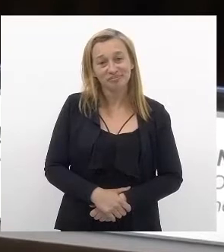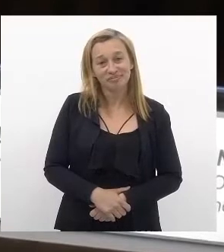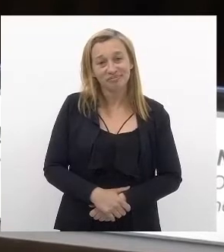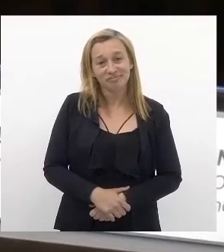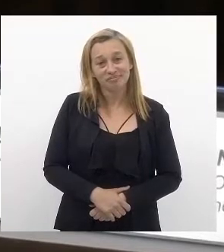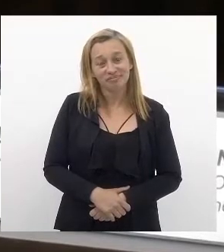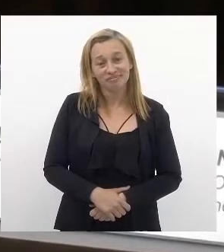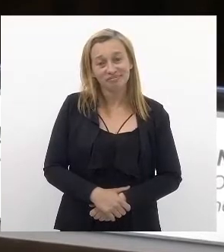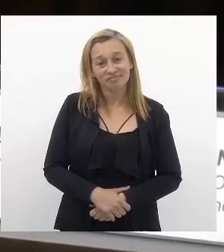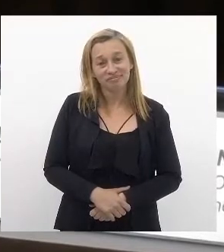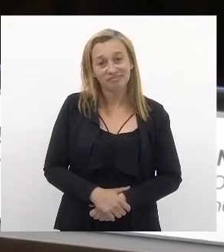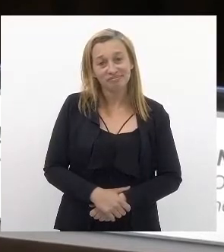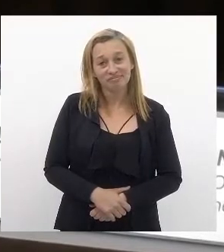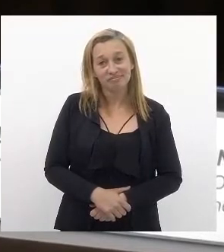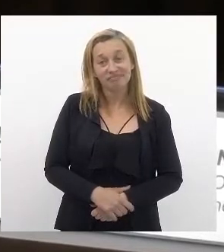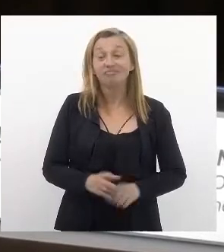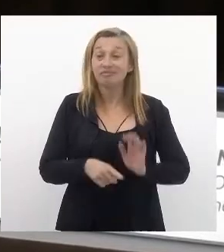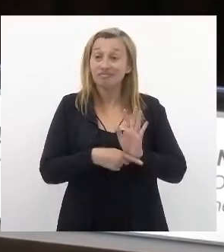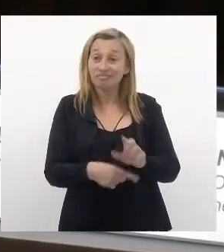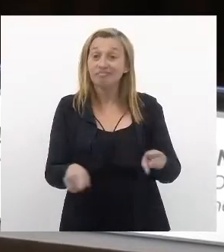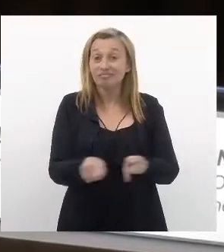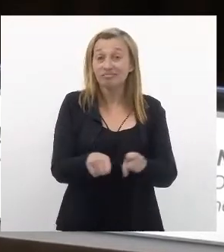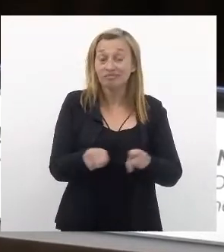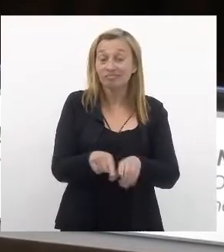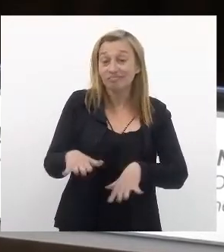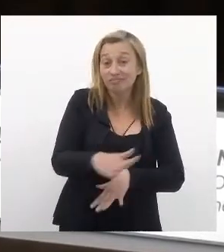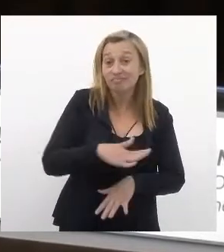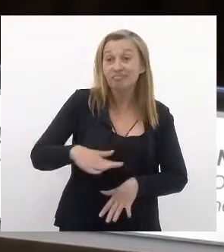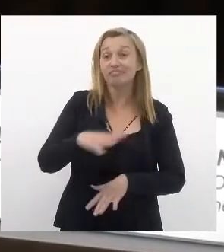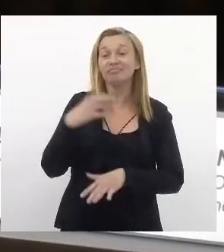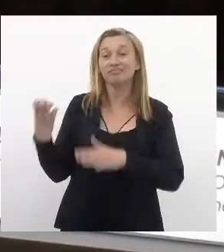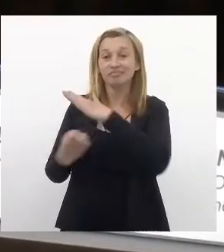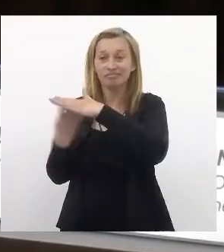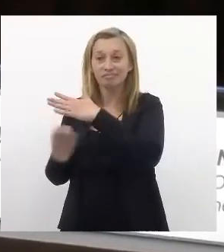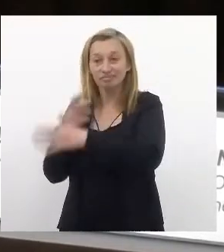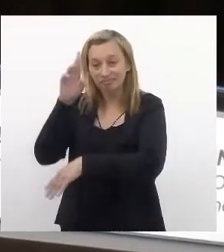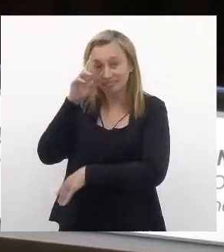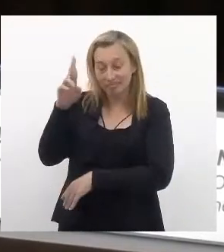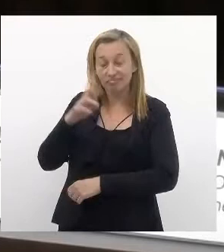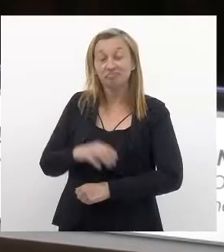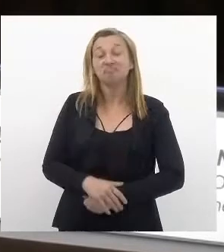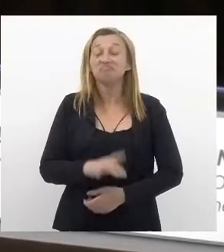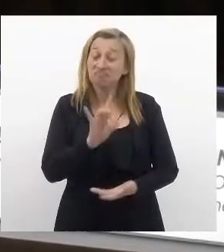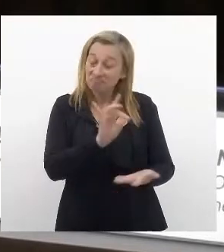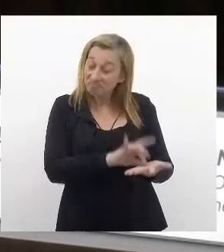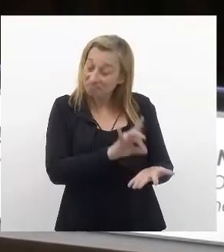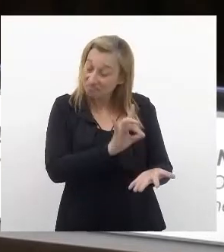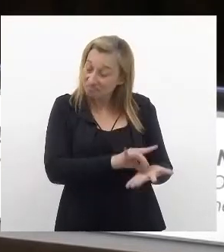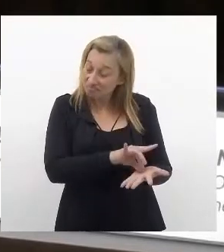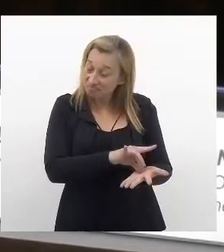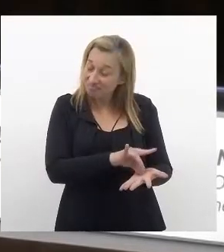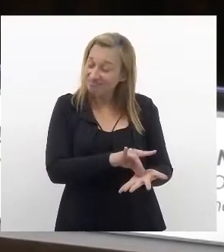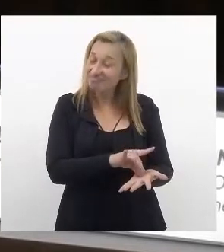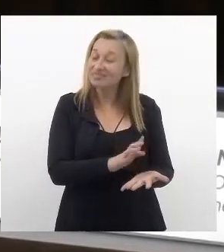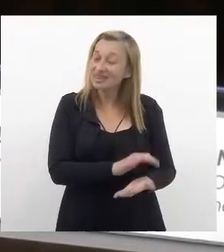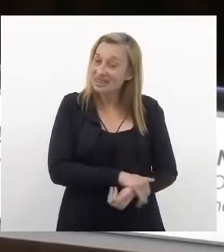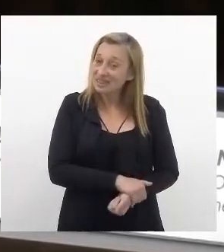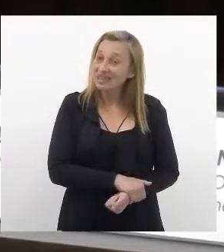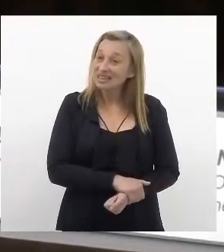nas contribuições também no campo empresarial, realmente nos faz